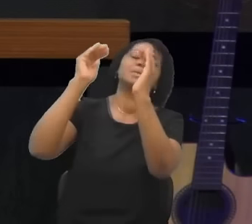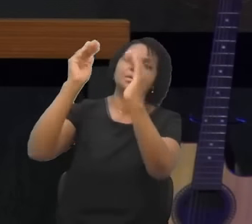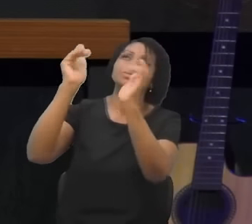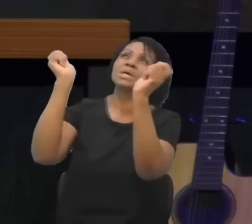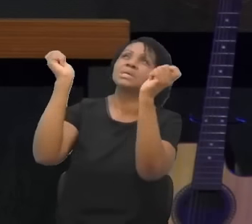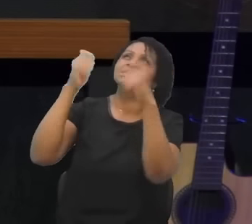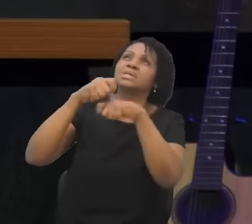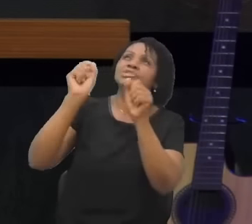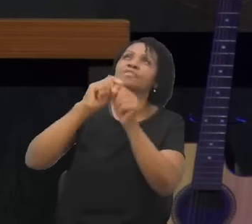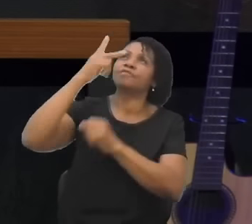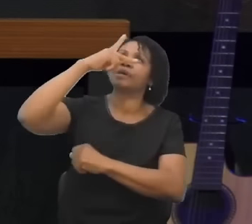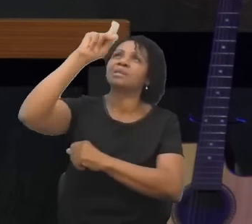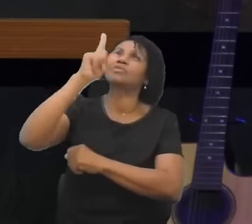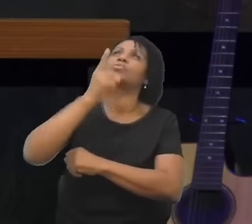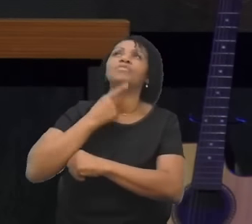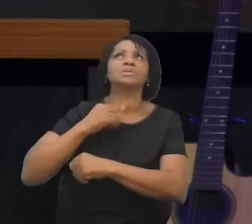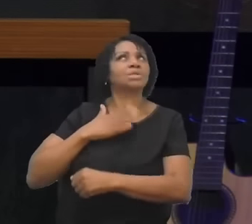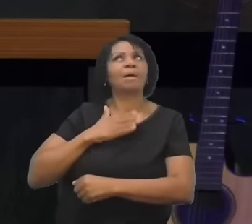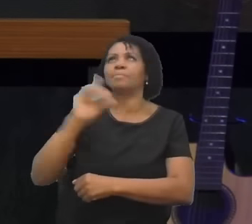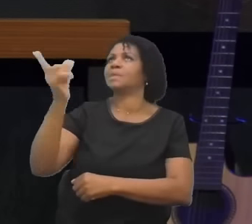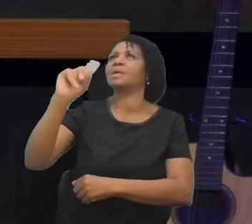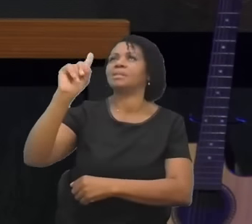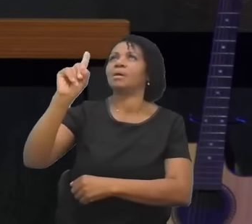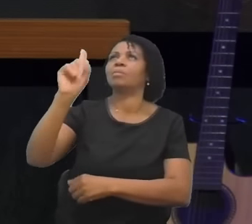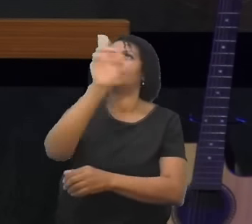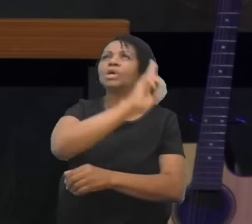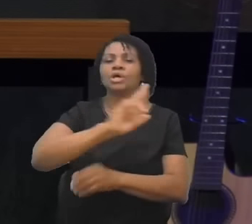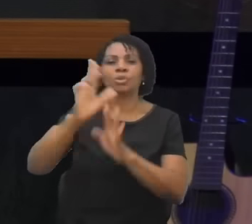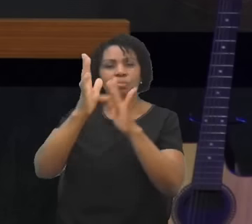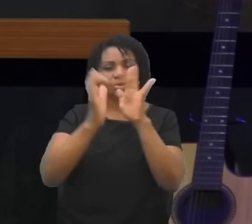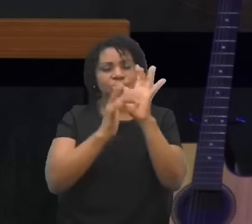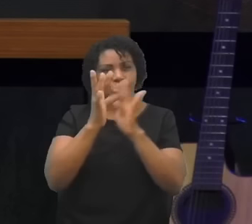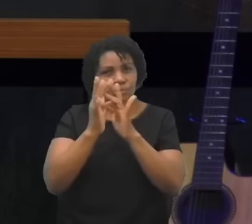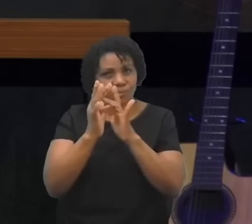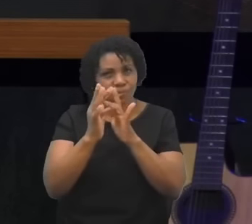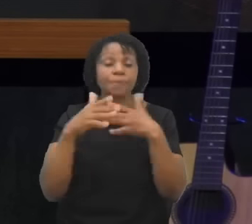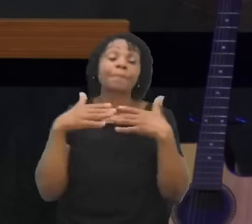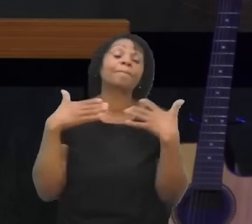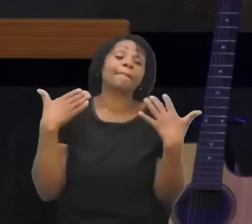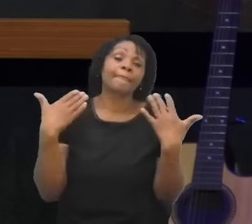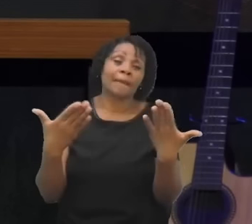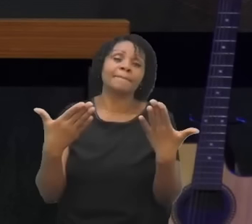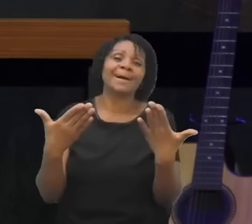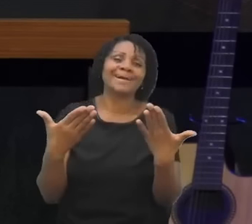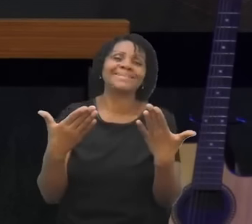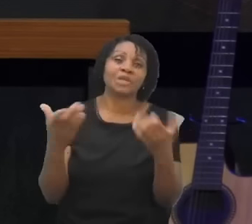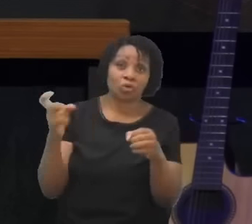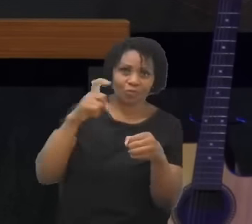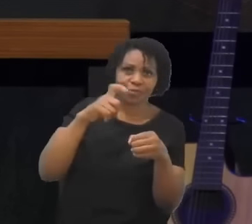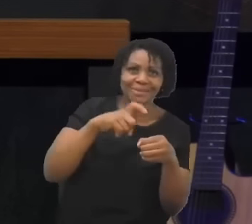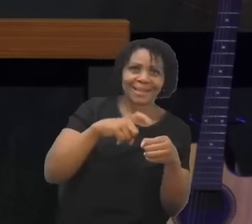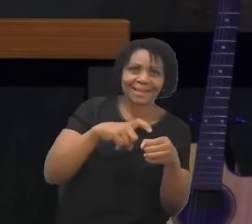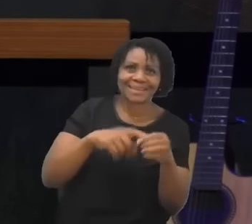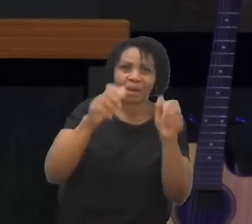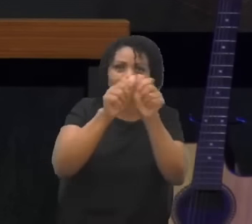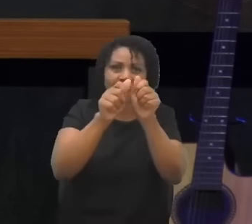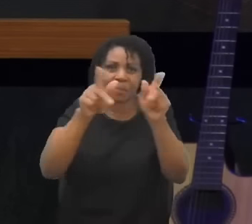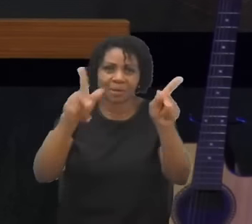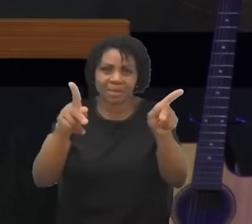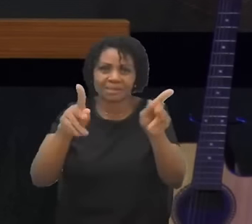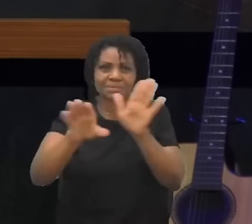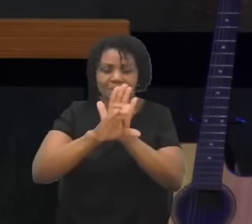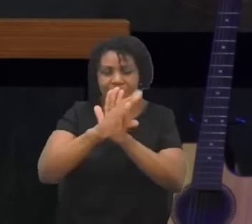seja feita a tua vontade e não a minha, em nome de Jesus. Mas eu falei que eu voltaria para Apocalipse